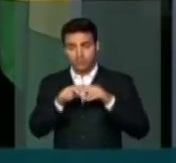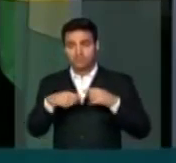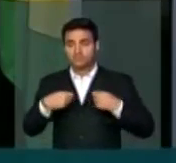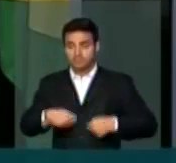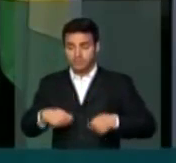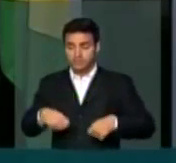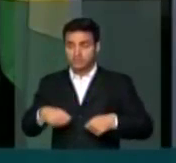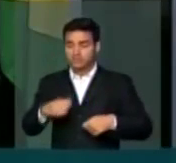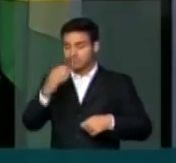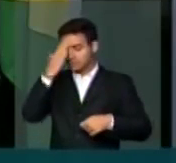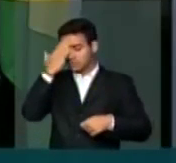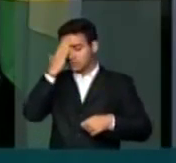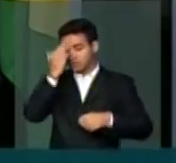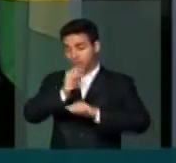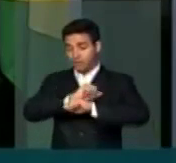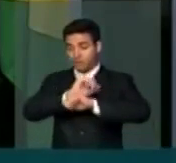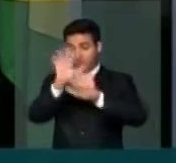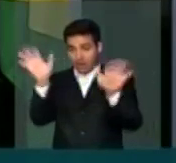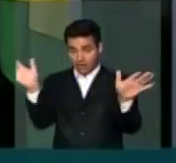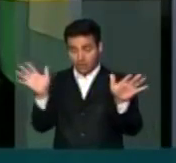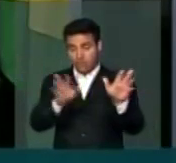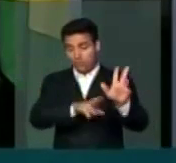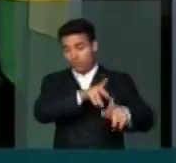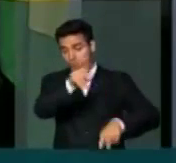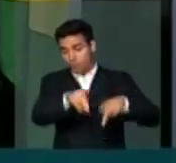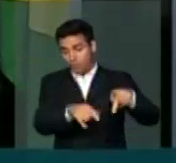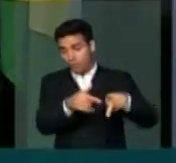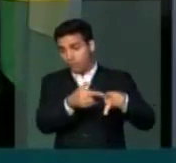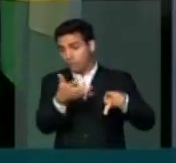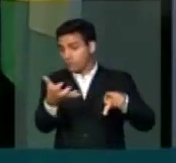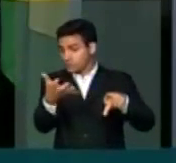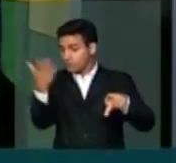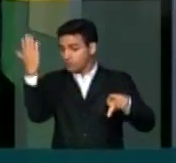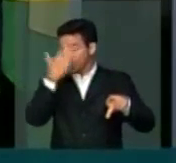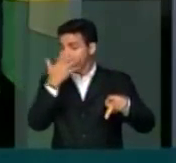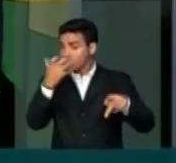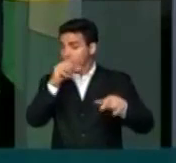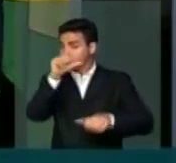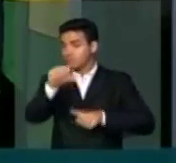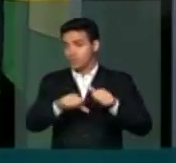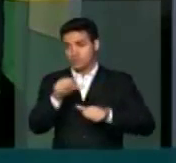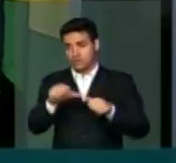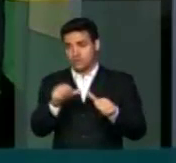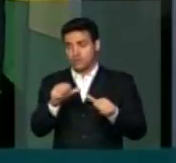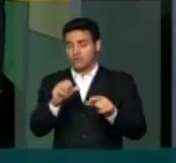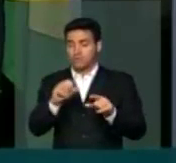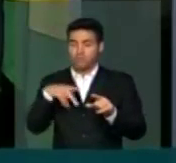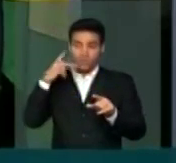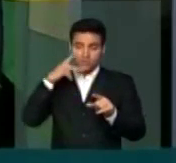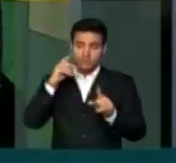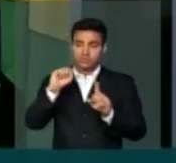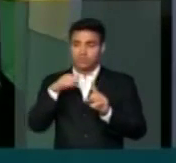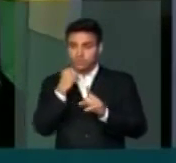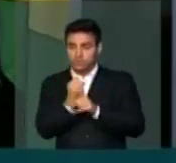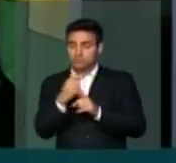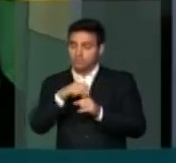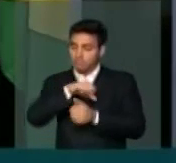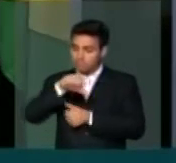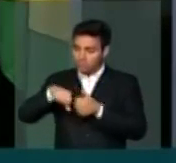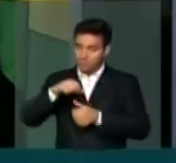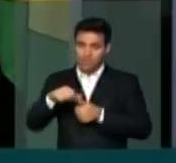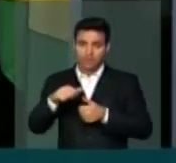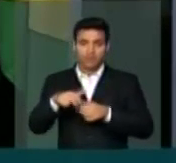as mudanças que o povo brasileiro acaba de assinalar como agenda política e social inadiável é